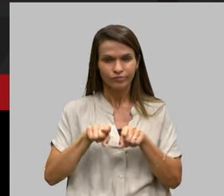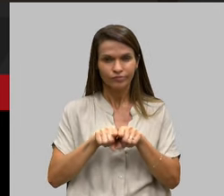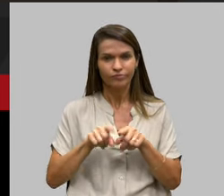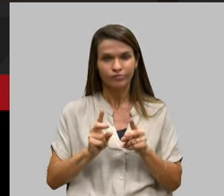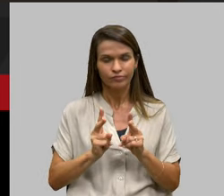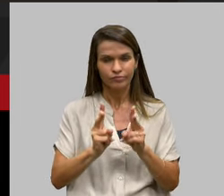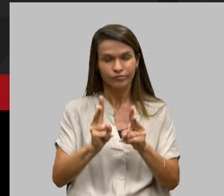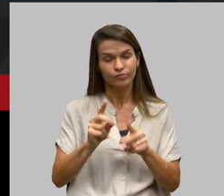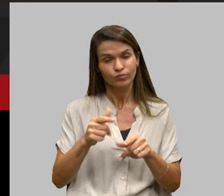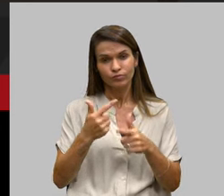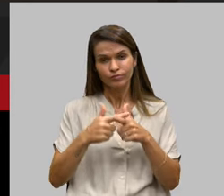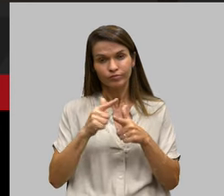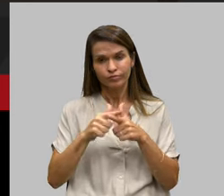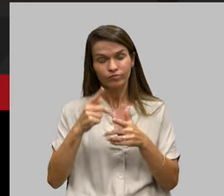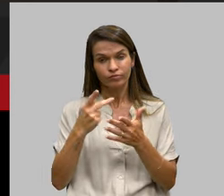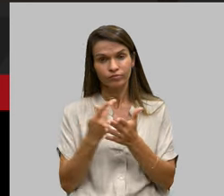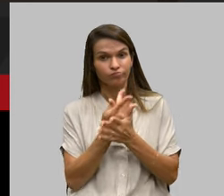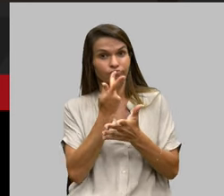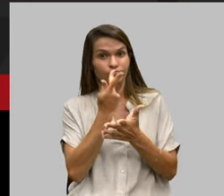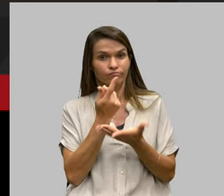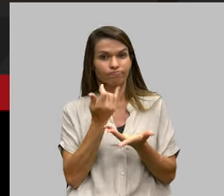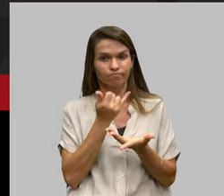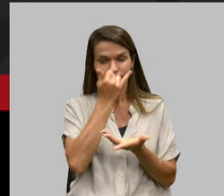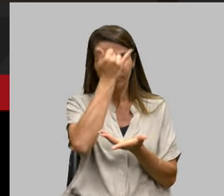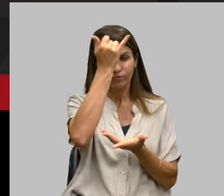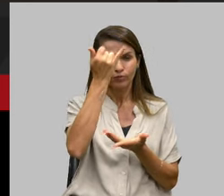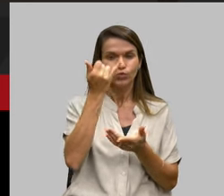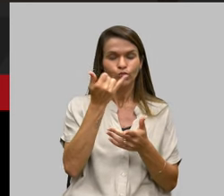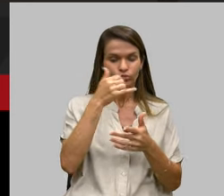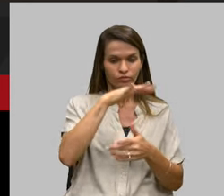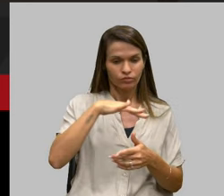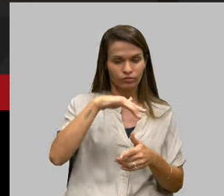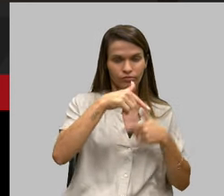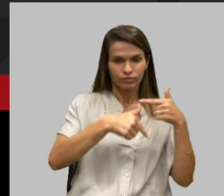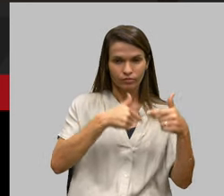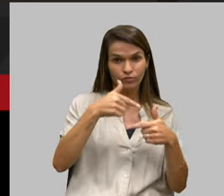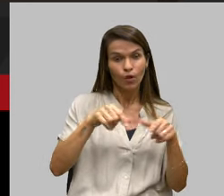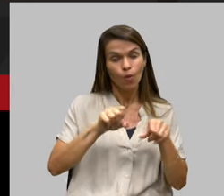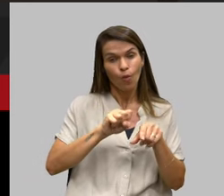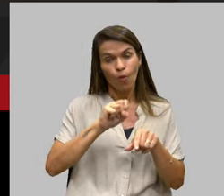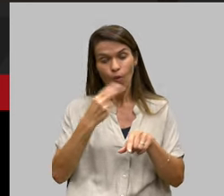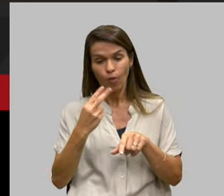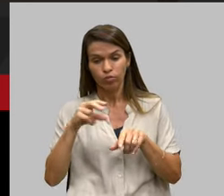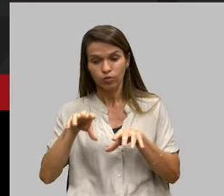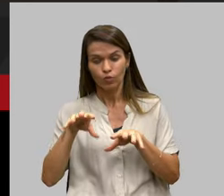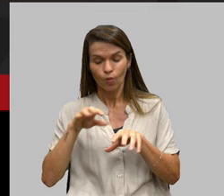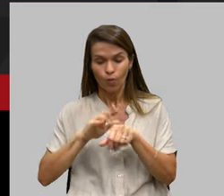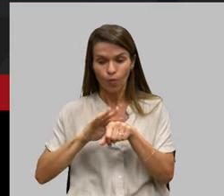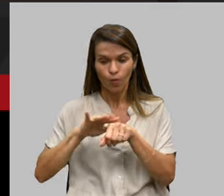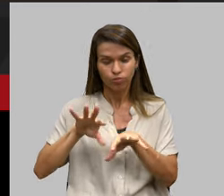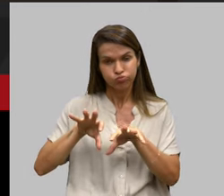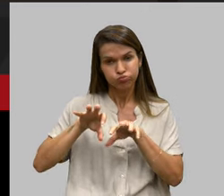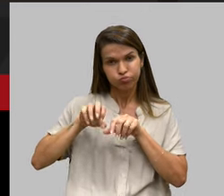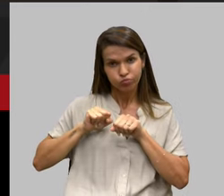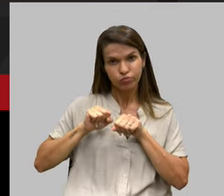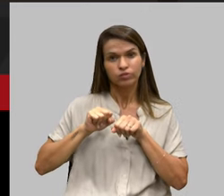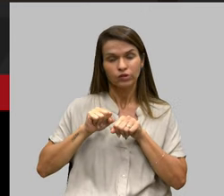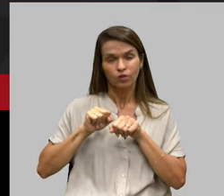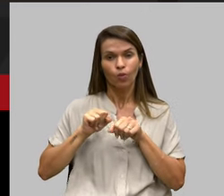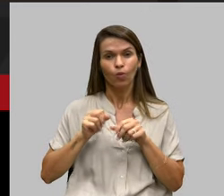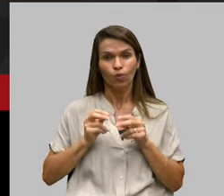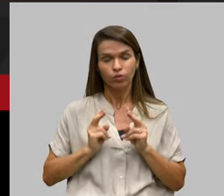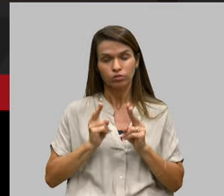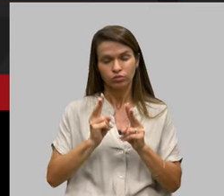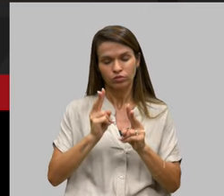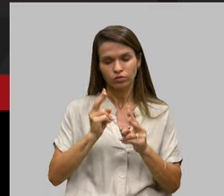acidente de serviço ou Doença contagiosa proventos de aposentadoria passam a ser integrais a partir de 30